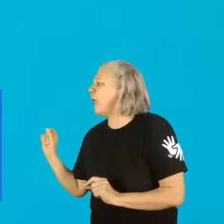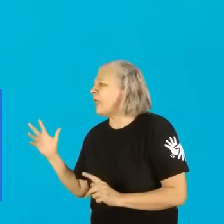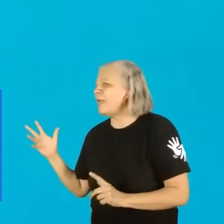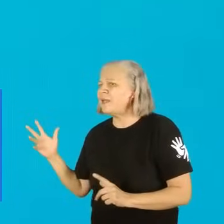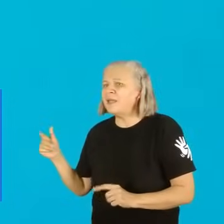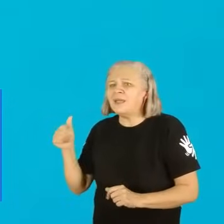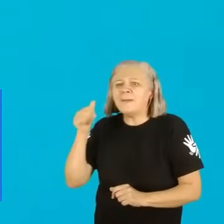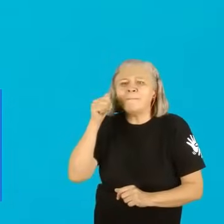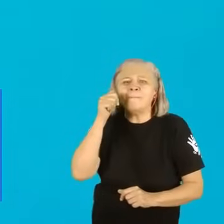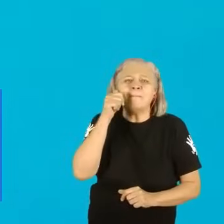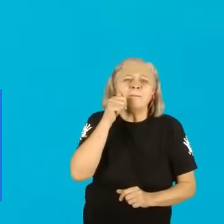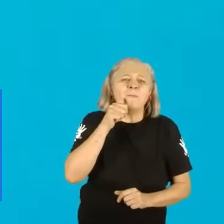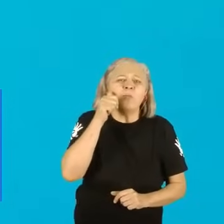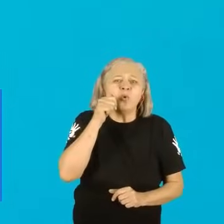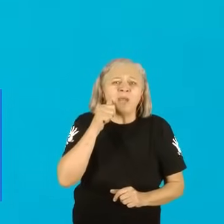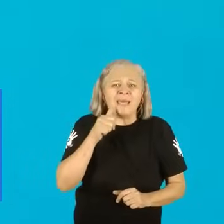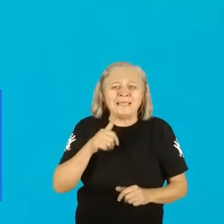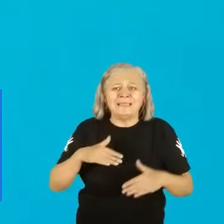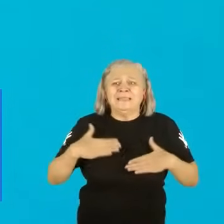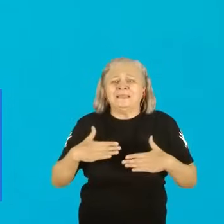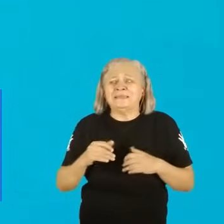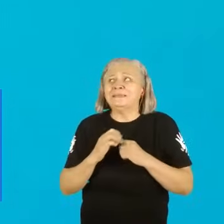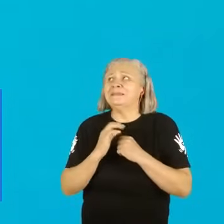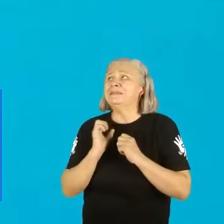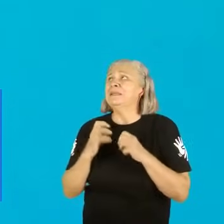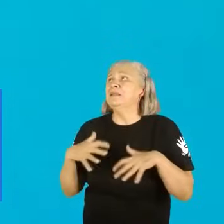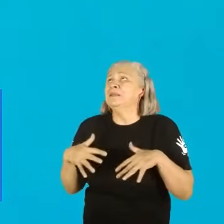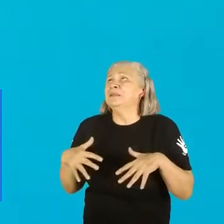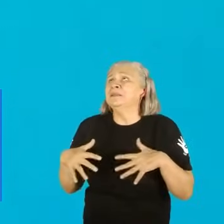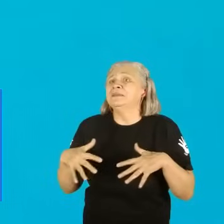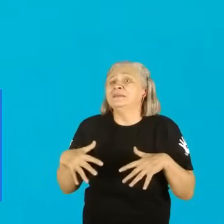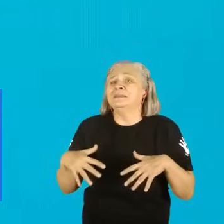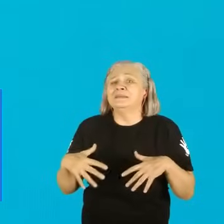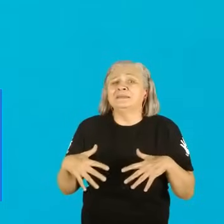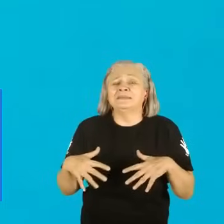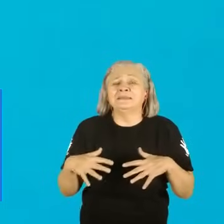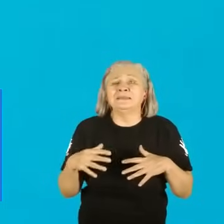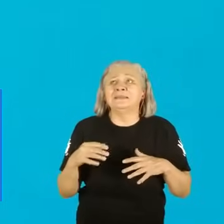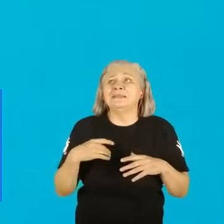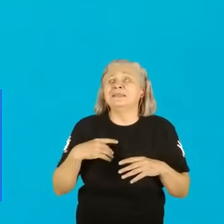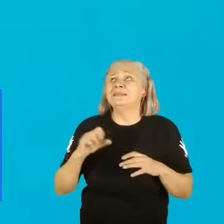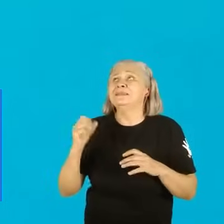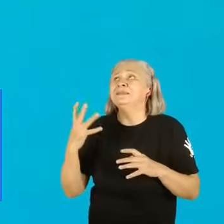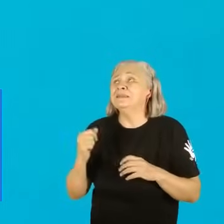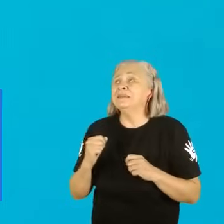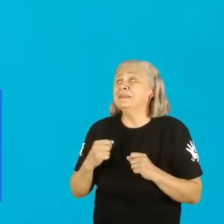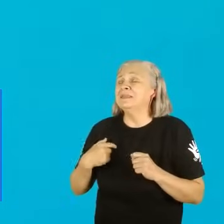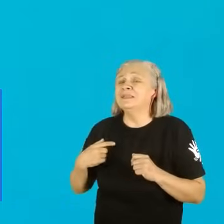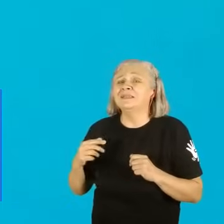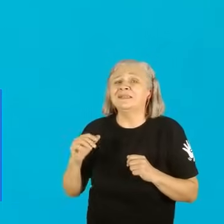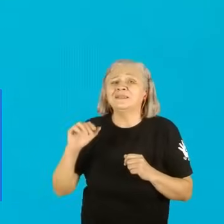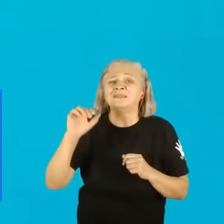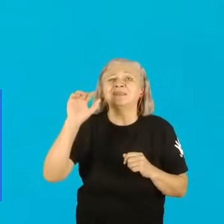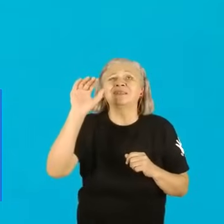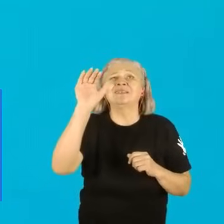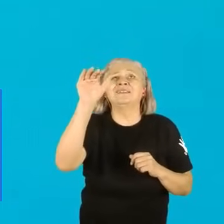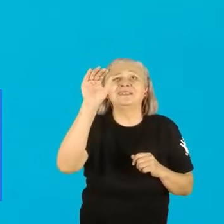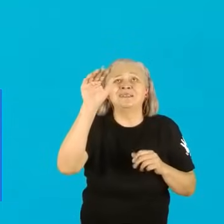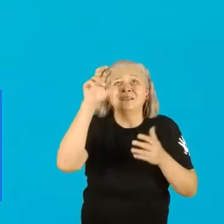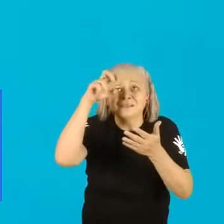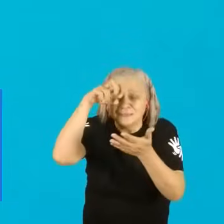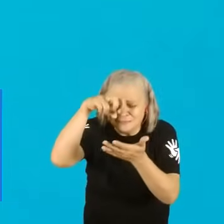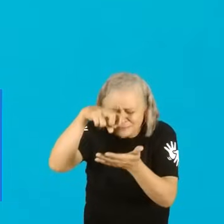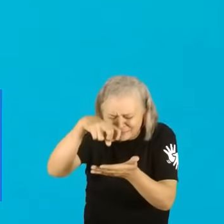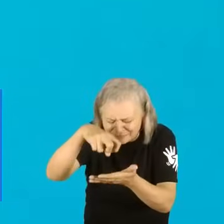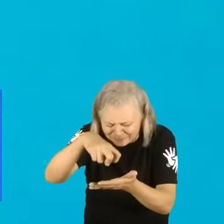a mulher, assustada e tremendo pelo que tinha lhe acontecido, veio e,